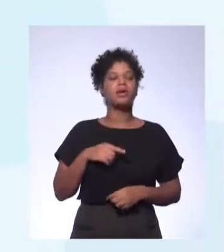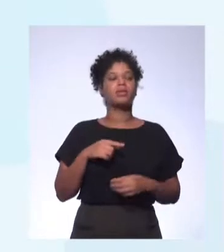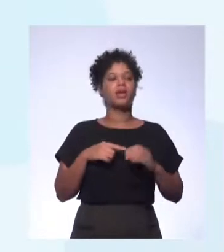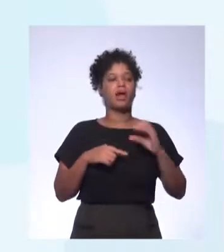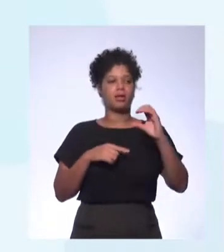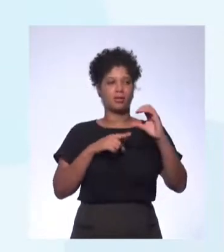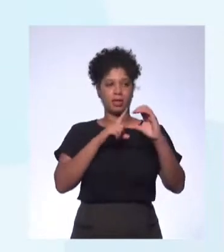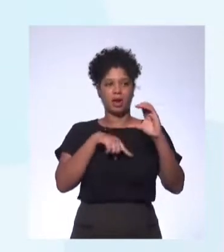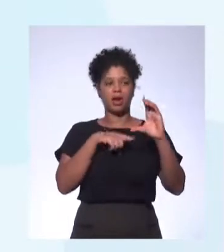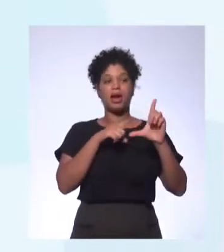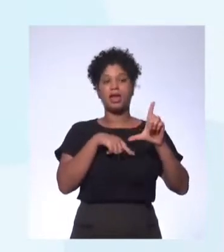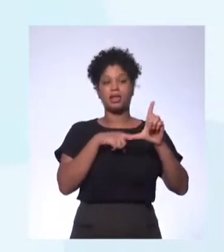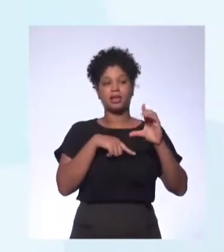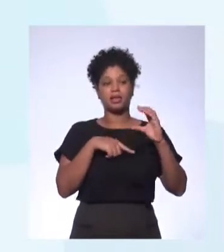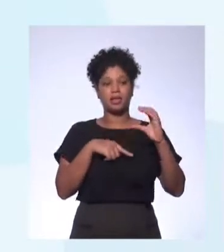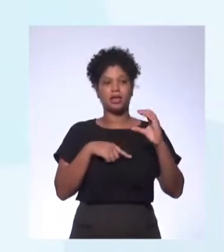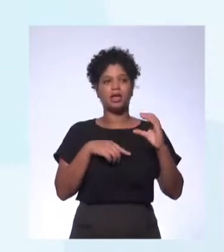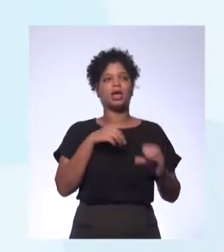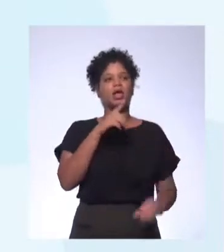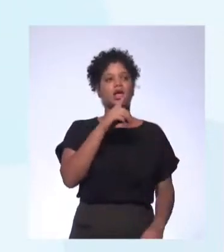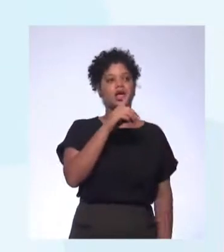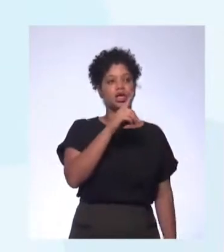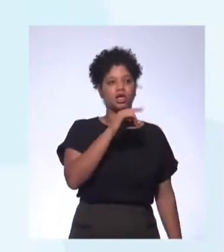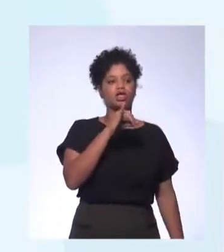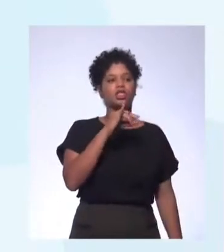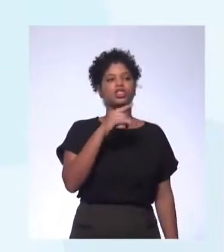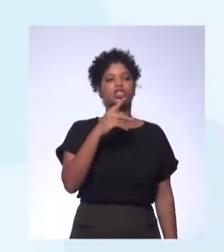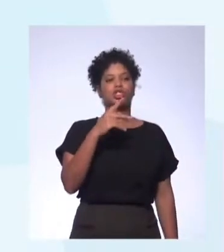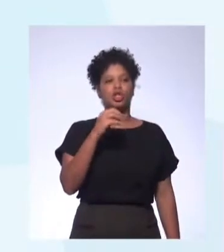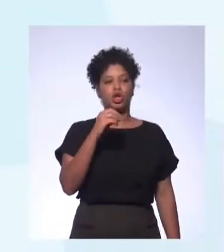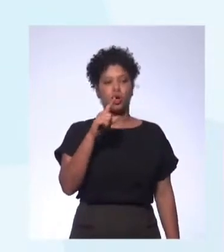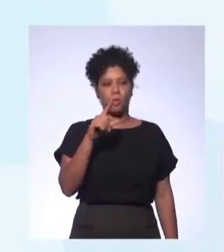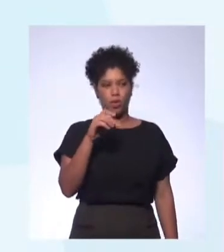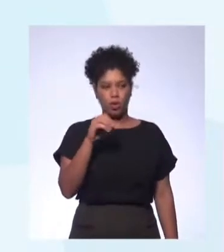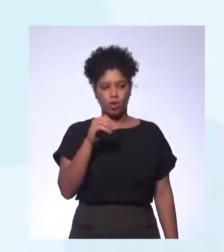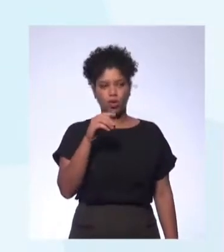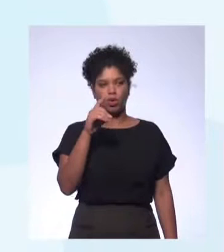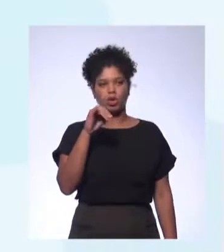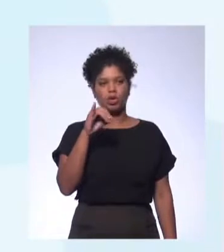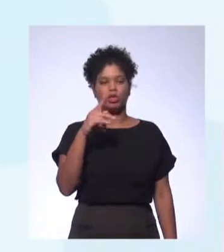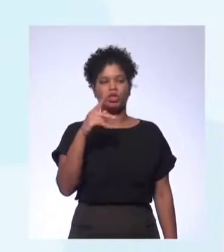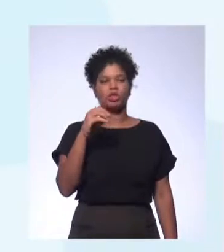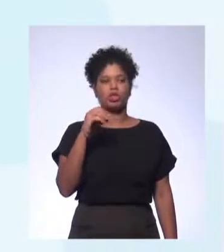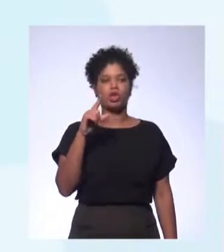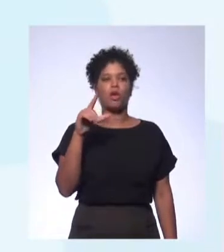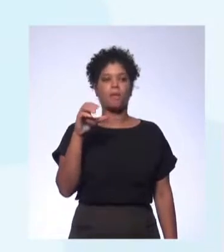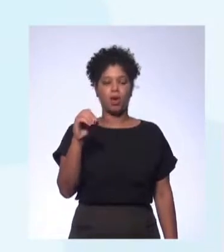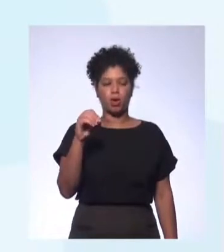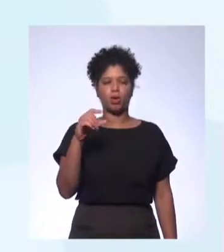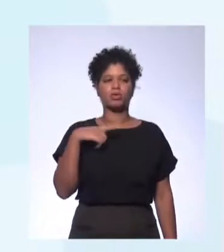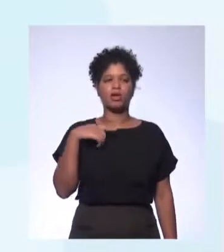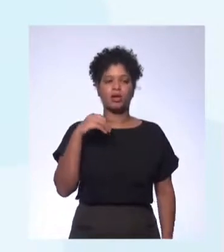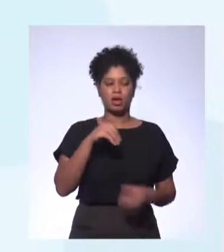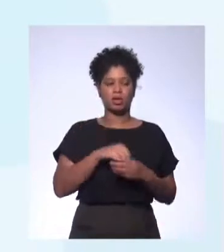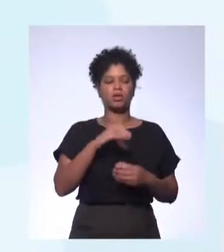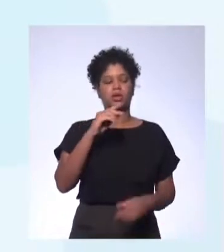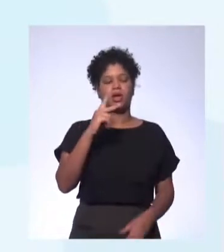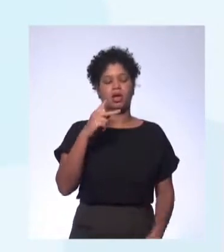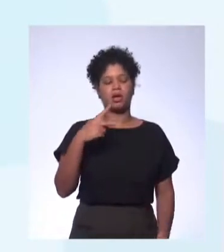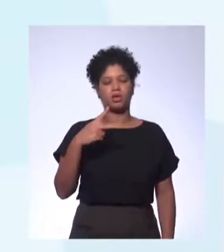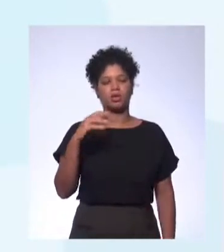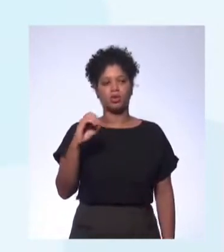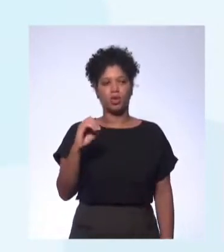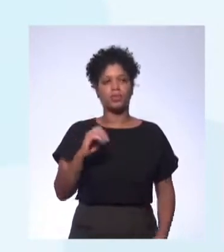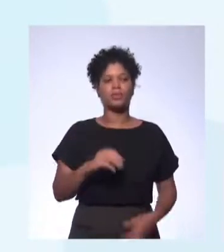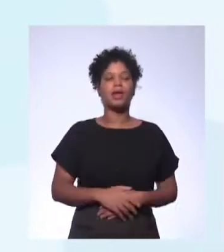letras e dipolo-dipolo ok que temos aqui o as acetaldeído Ok